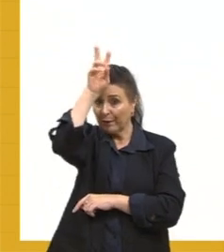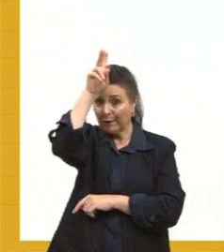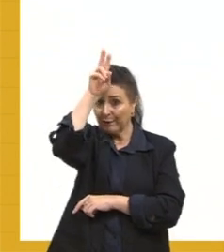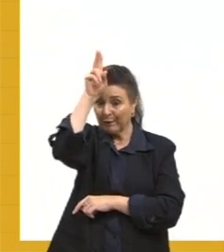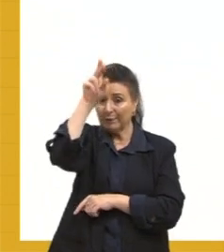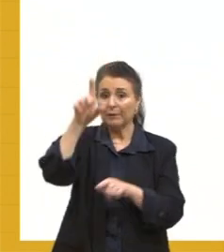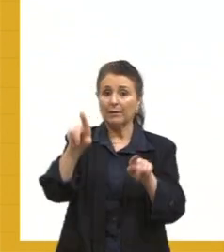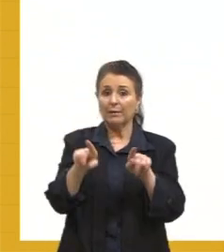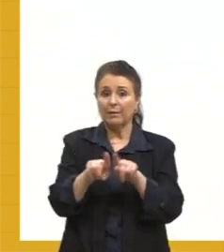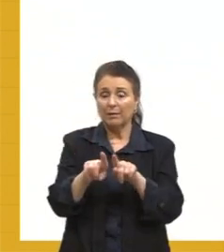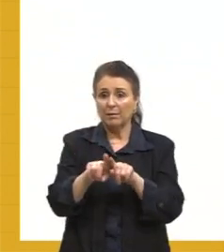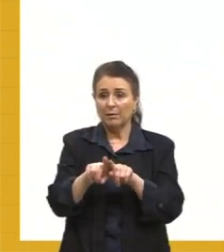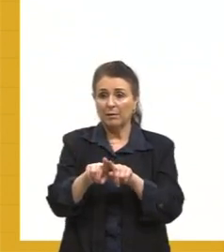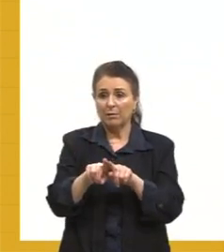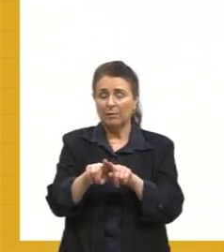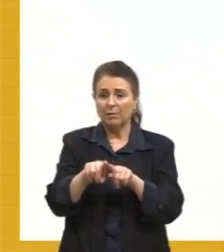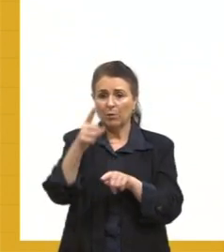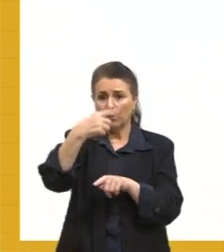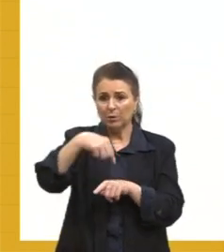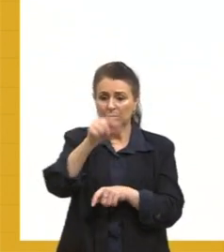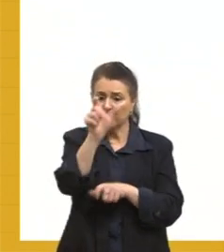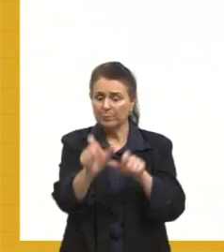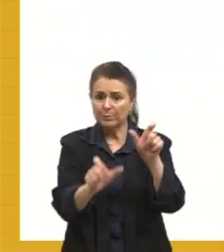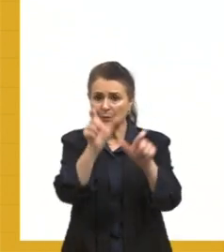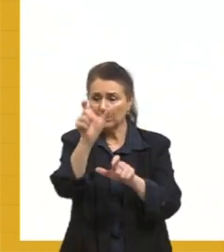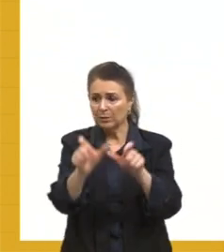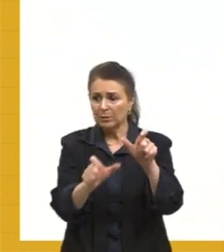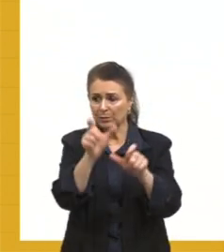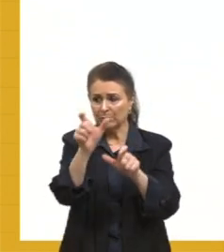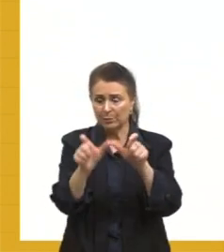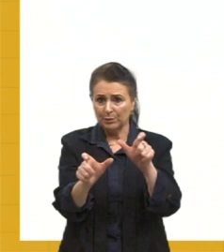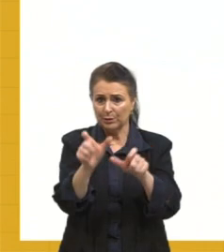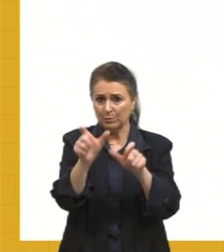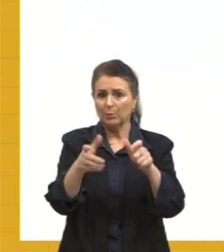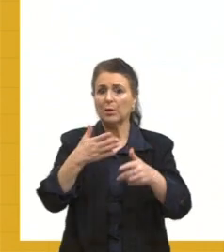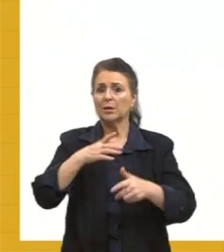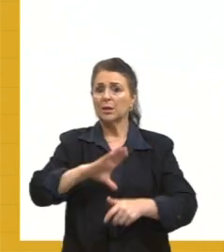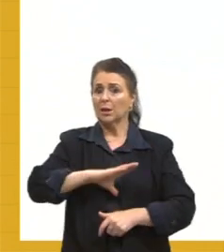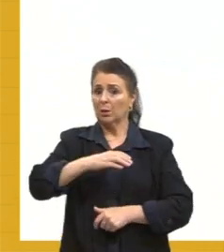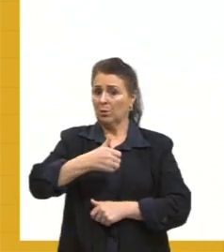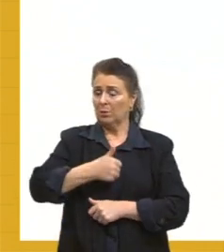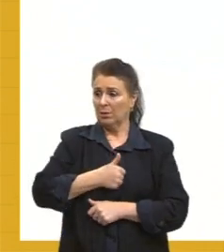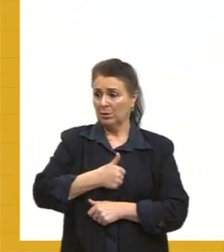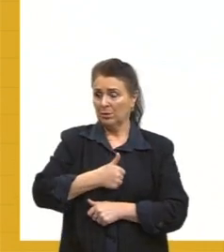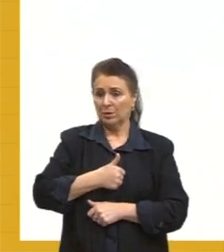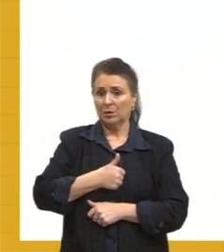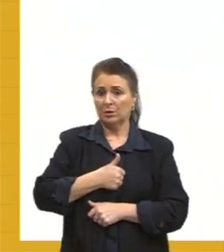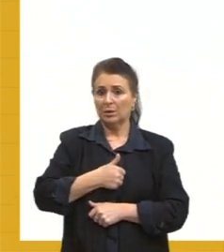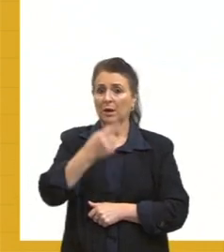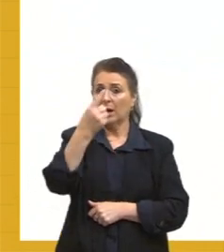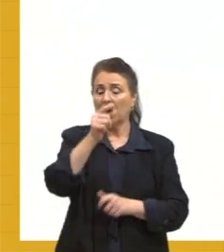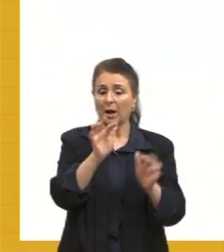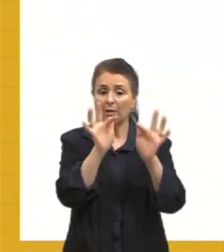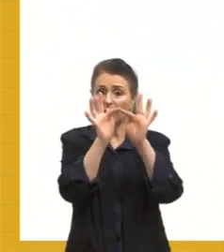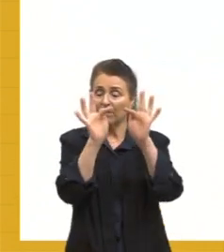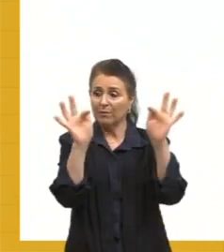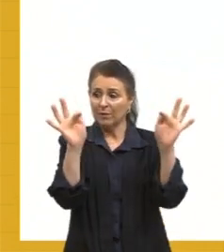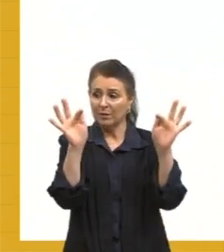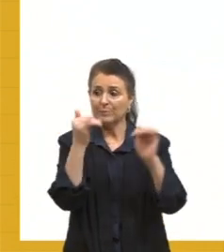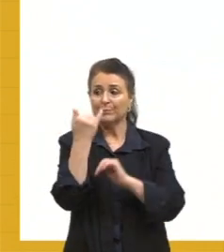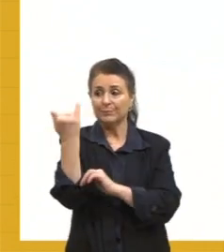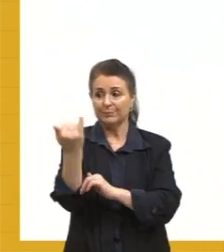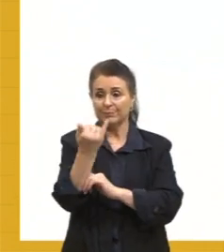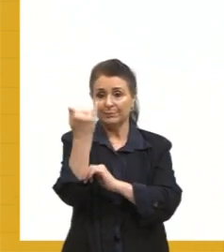calcroads que são pessoas que radios corajosas a famosa frase do